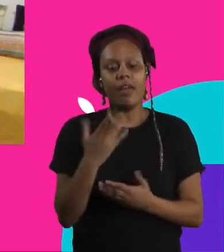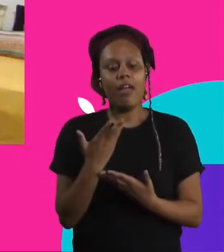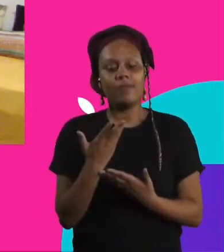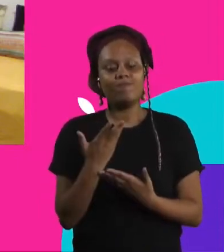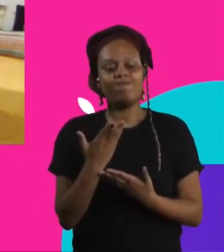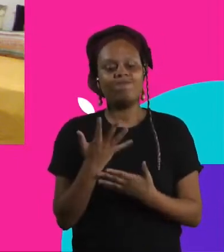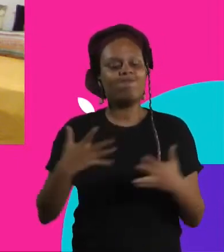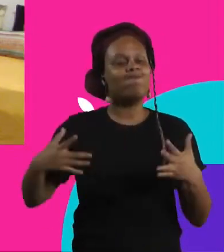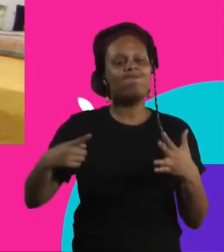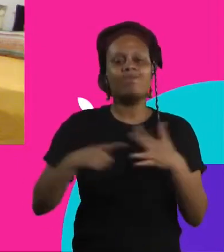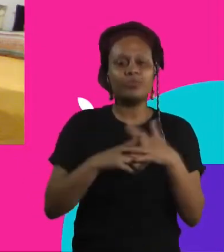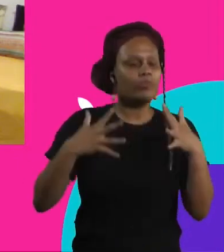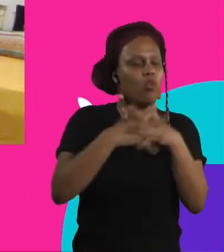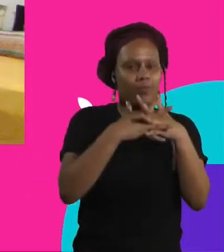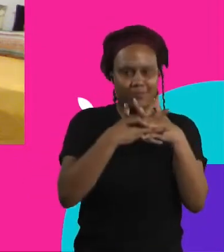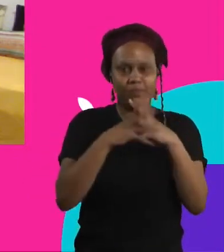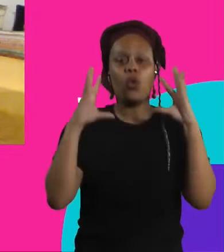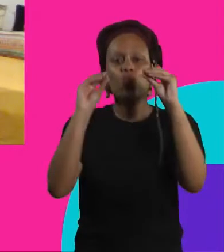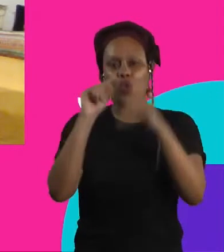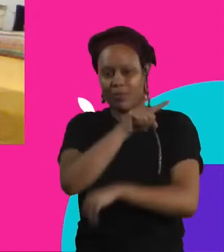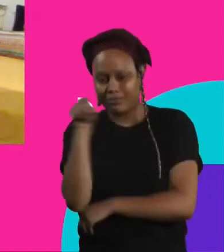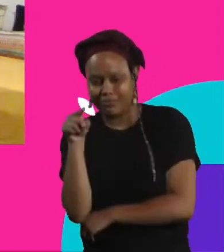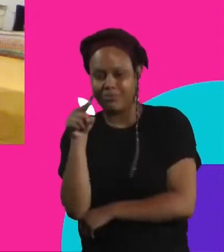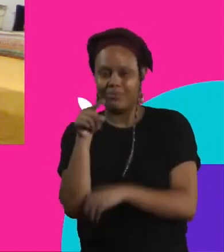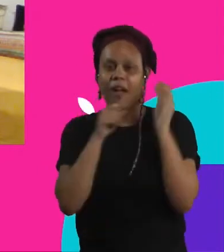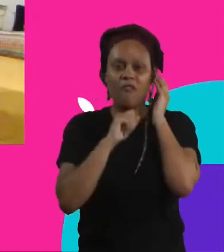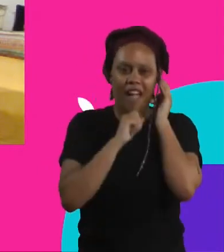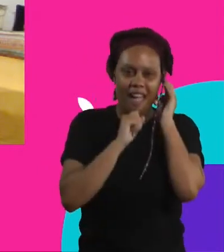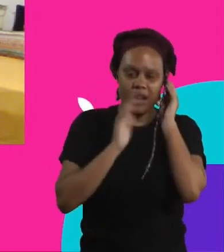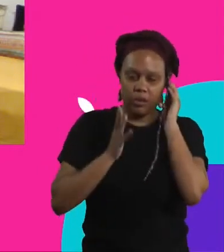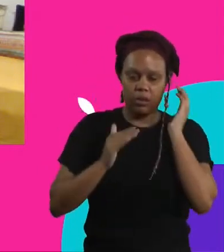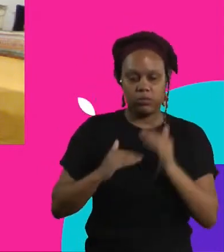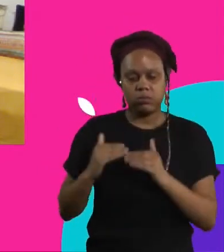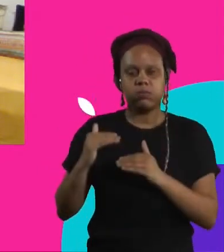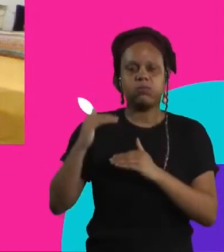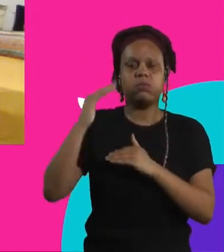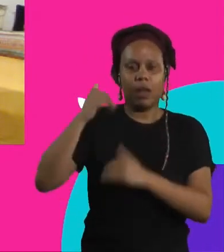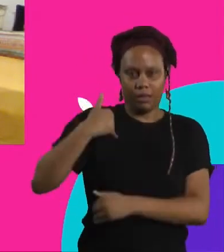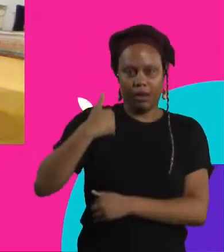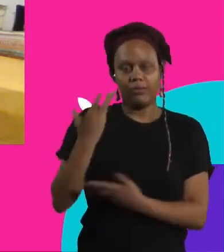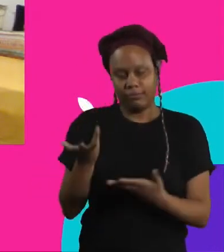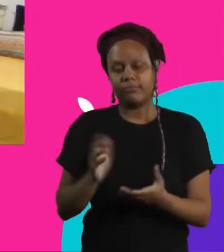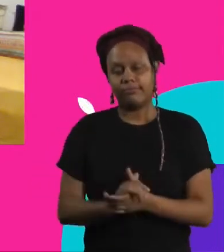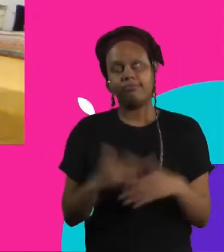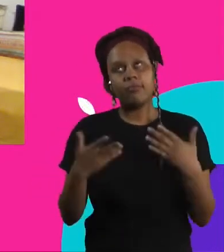porque na verdade todos nós vamos envelhecer, né? Com sorte todos chegaremos lá. Então, independentemente de